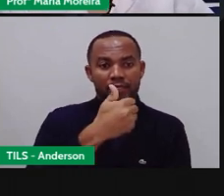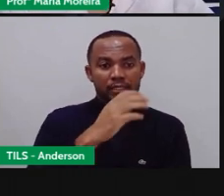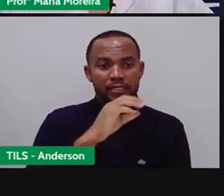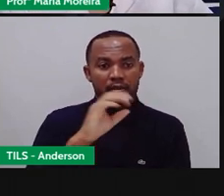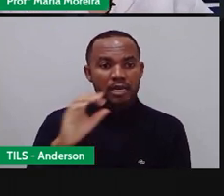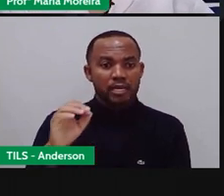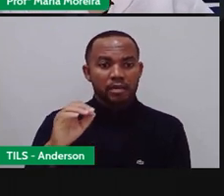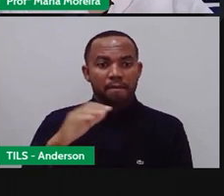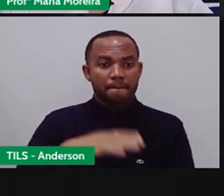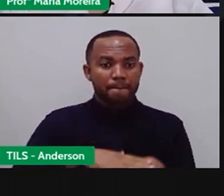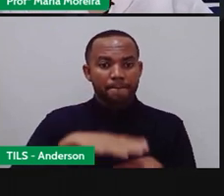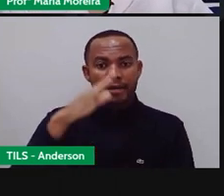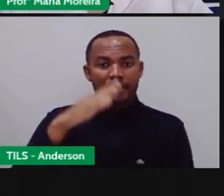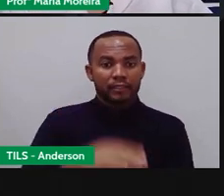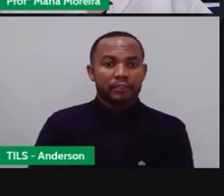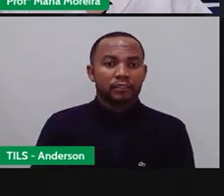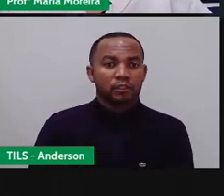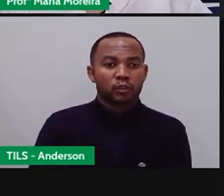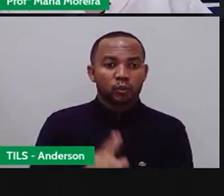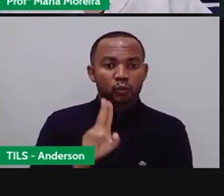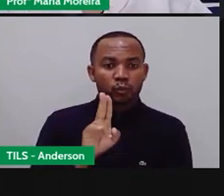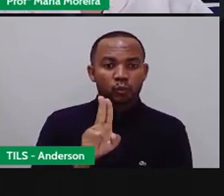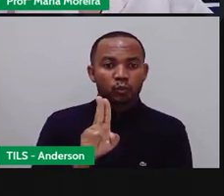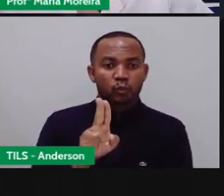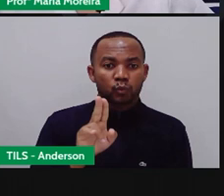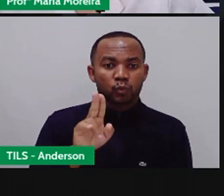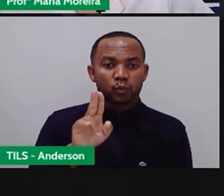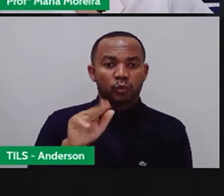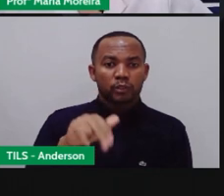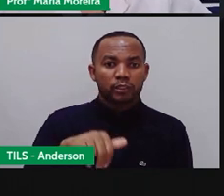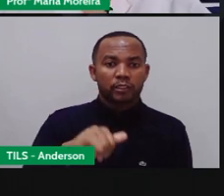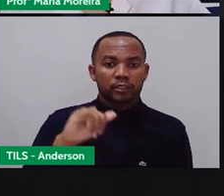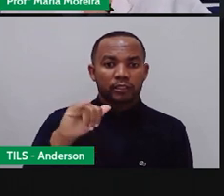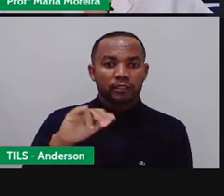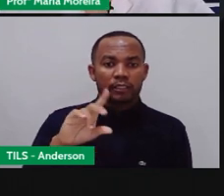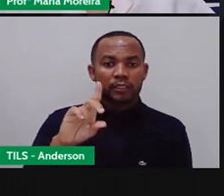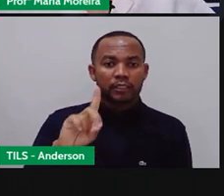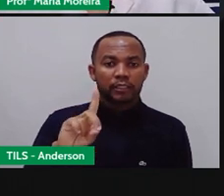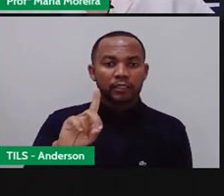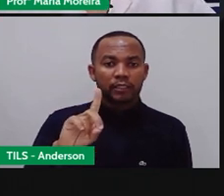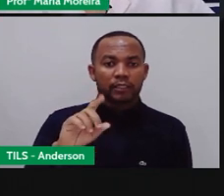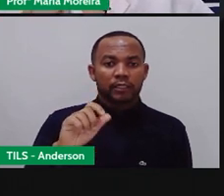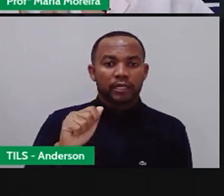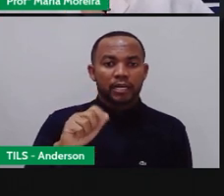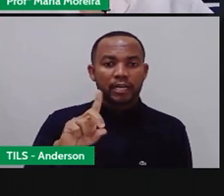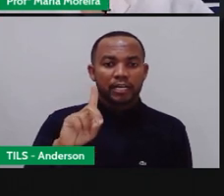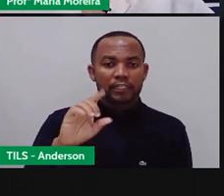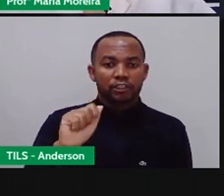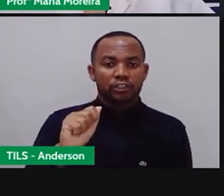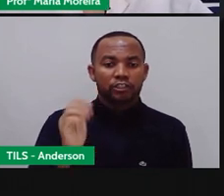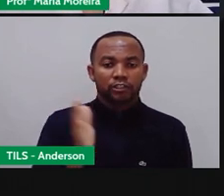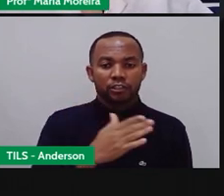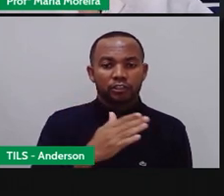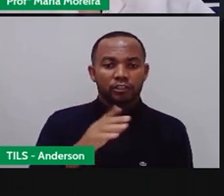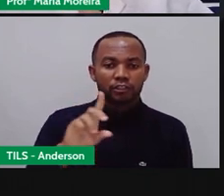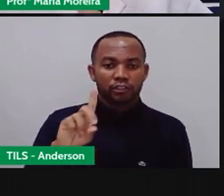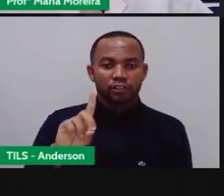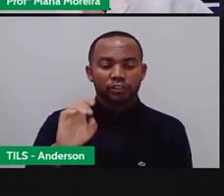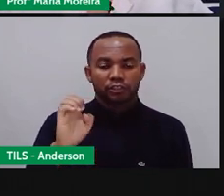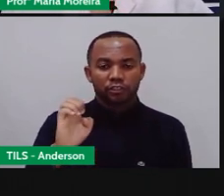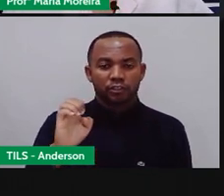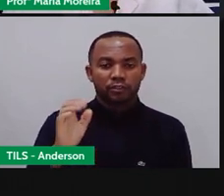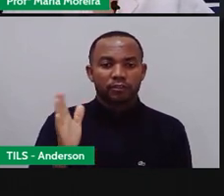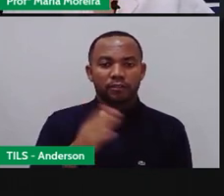unidade de milhar unidade de o nome milhar tá de 1000 então